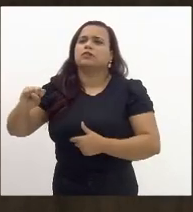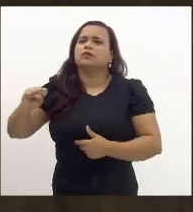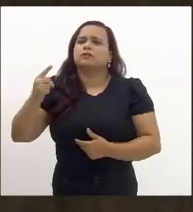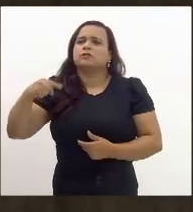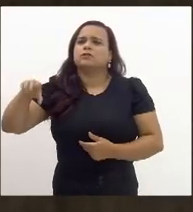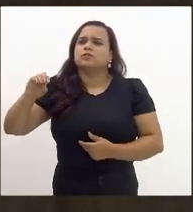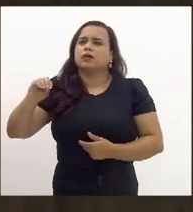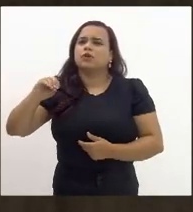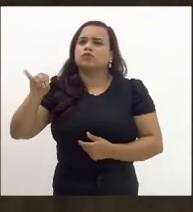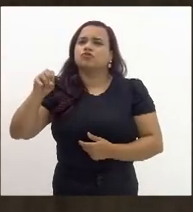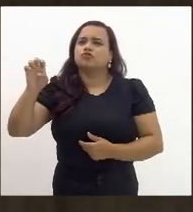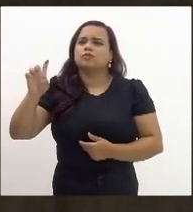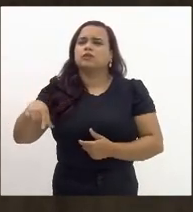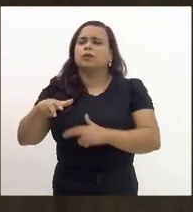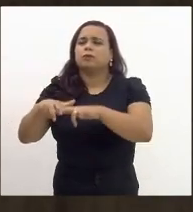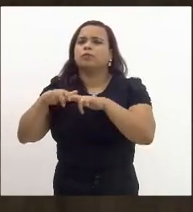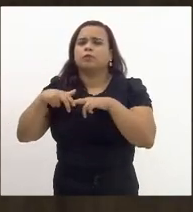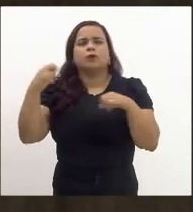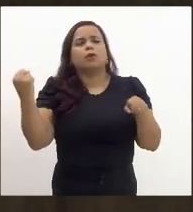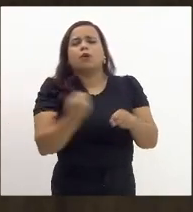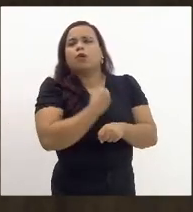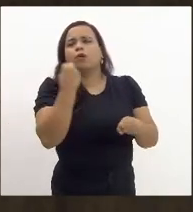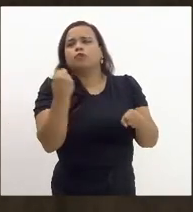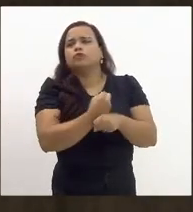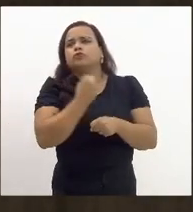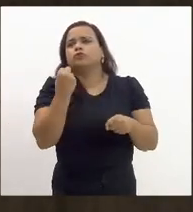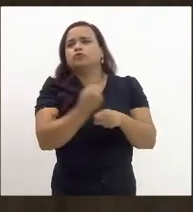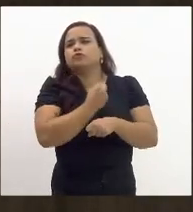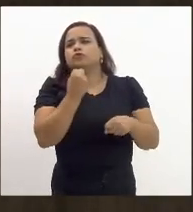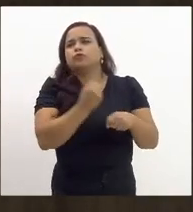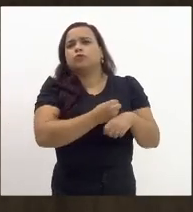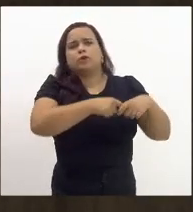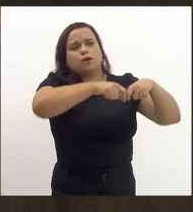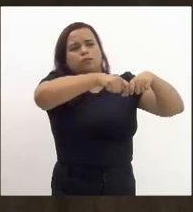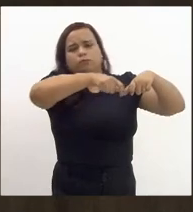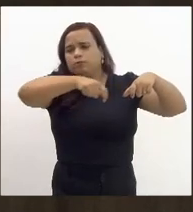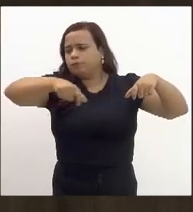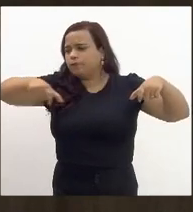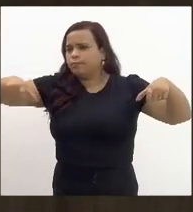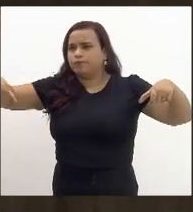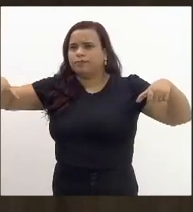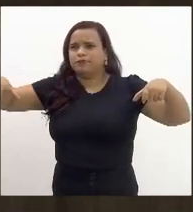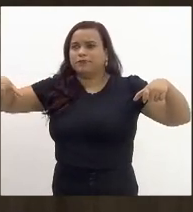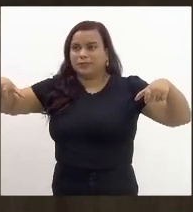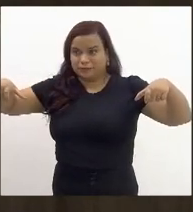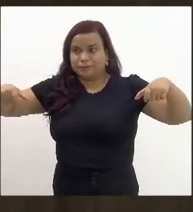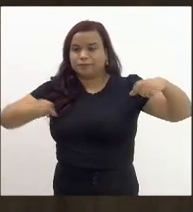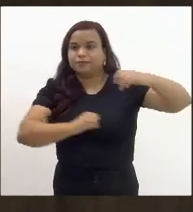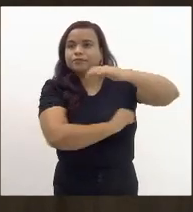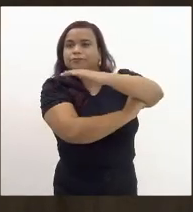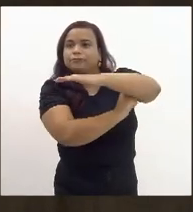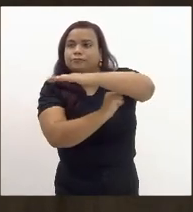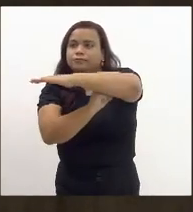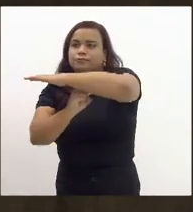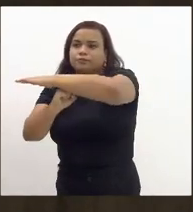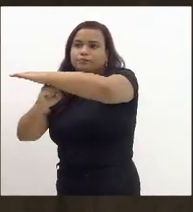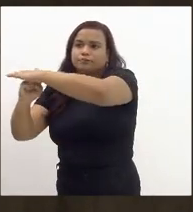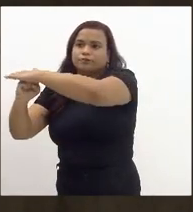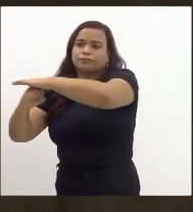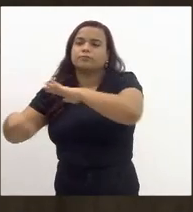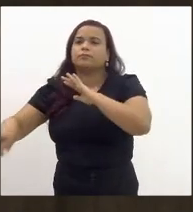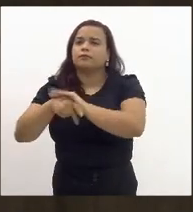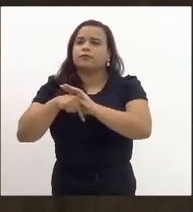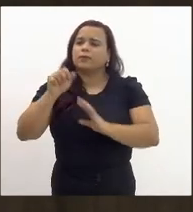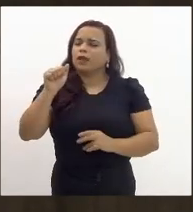da construção da ponte de areias. Em petição à Justiça Federal de